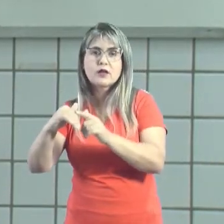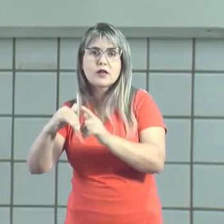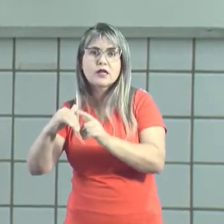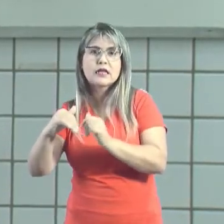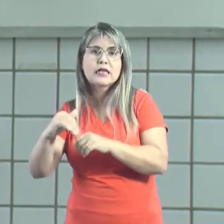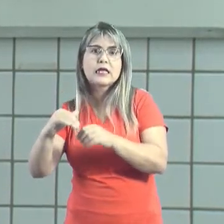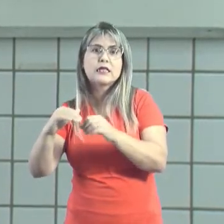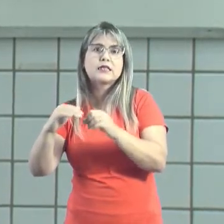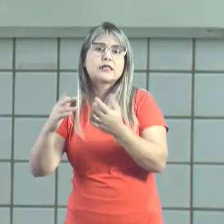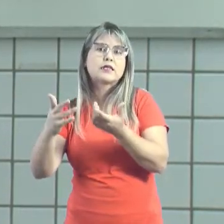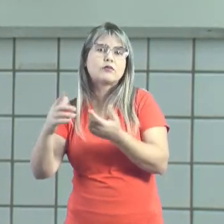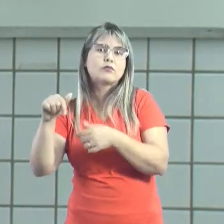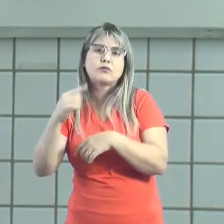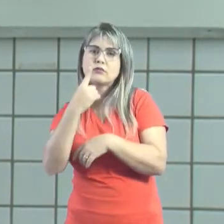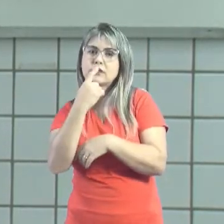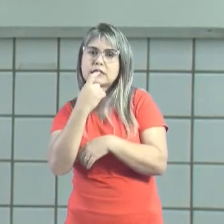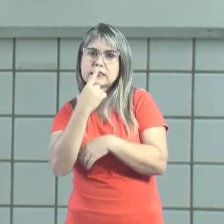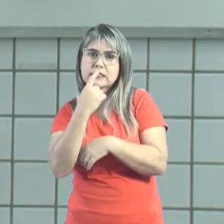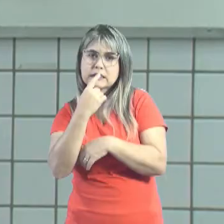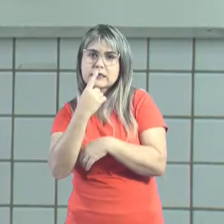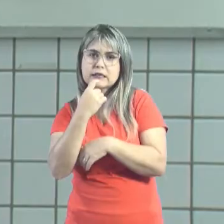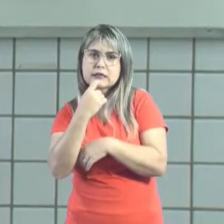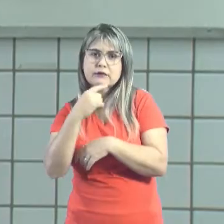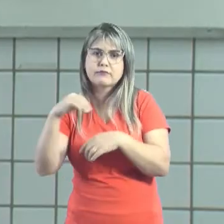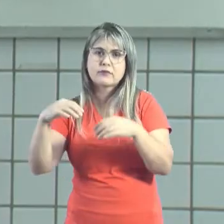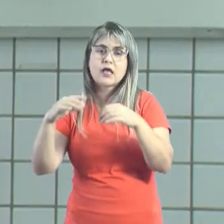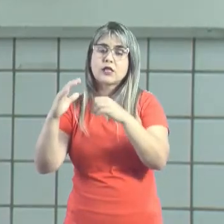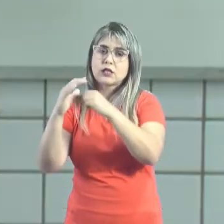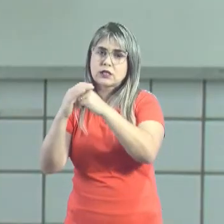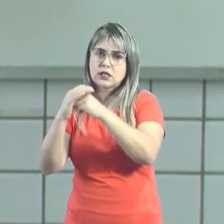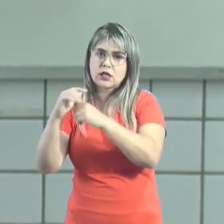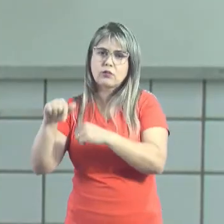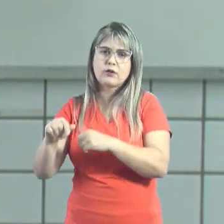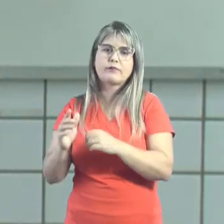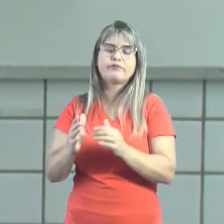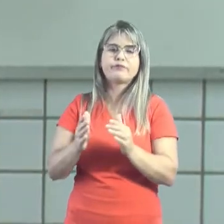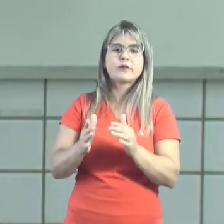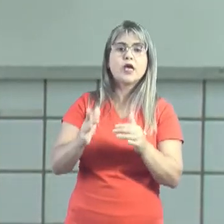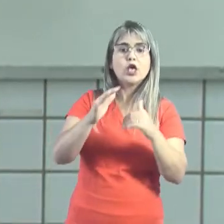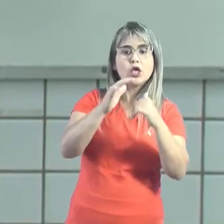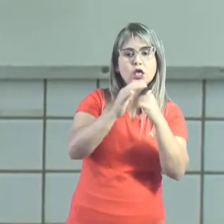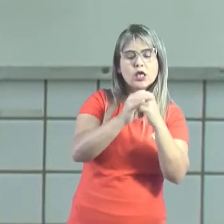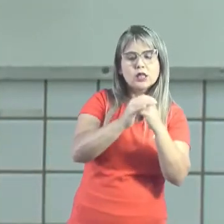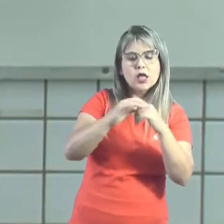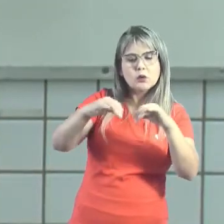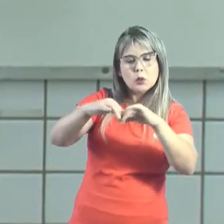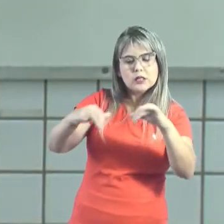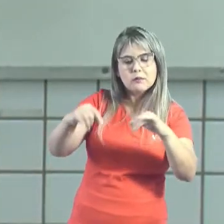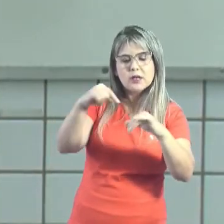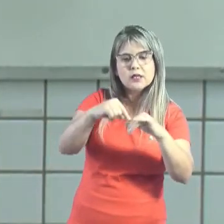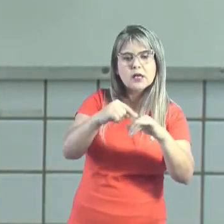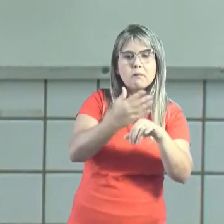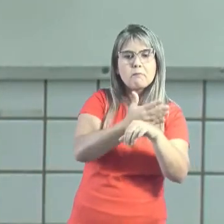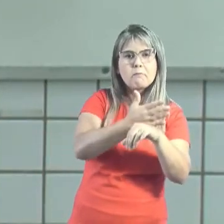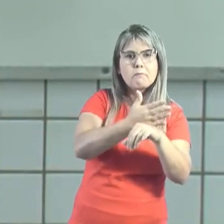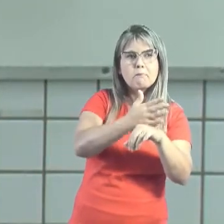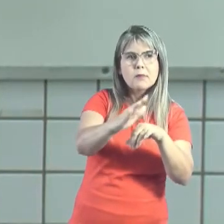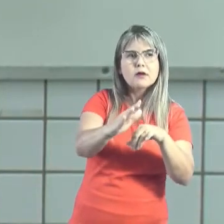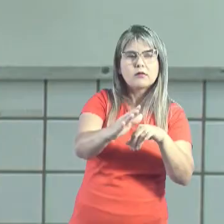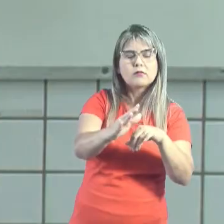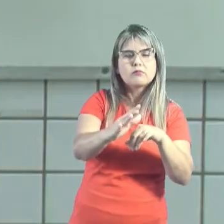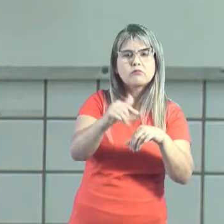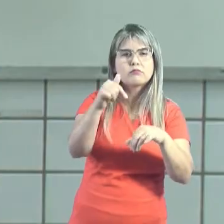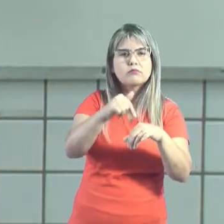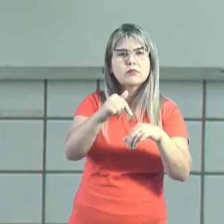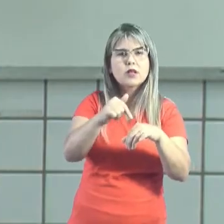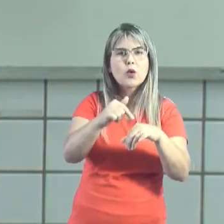onde nós temos o plasma sanguíneo. E qual a importância de você separar esse sangue aí? Se normalmente nosso corpo ele está